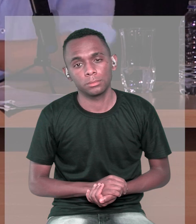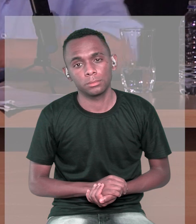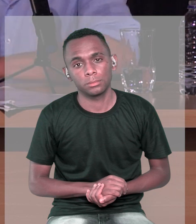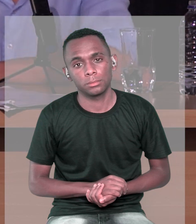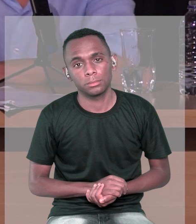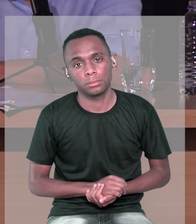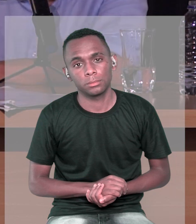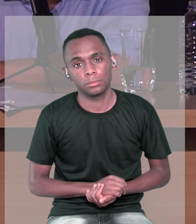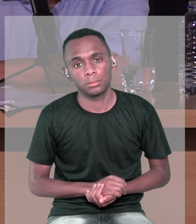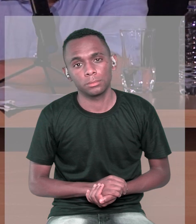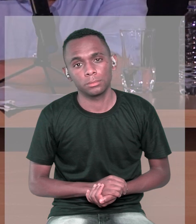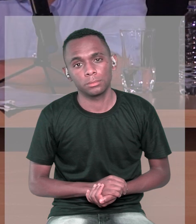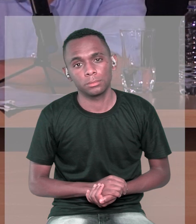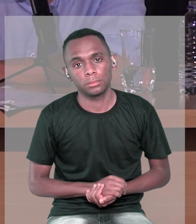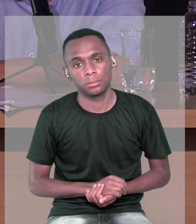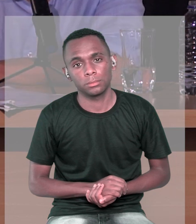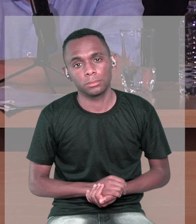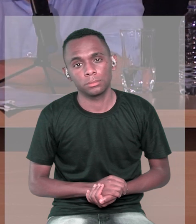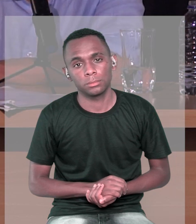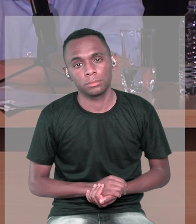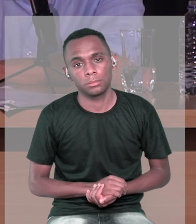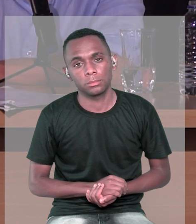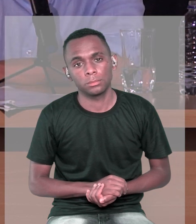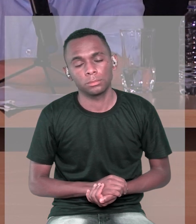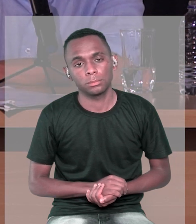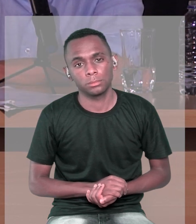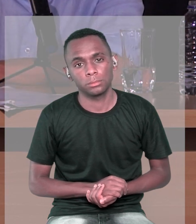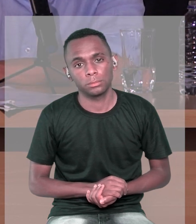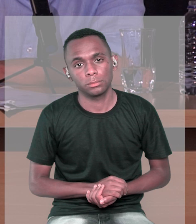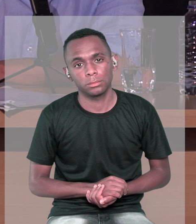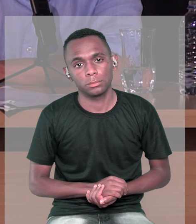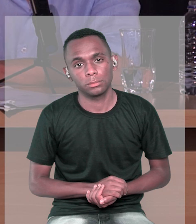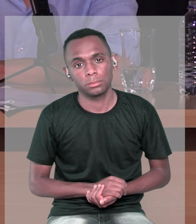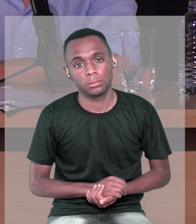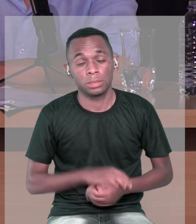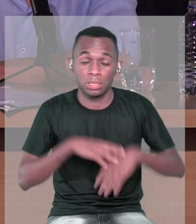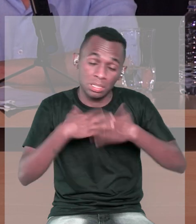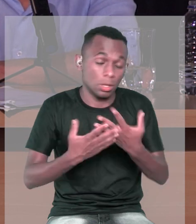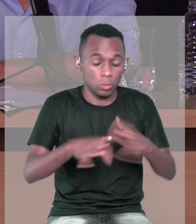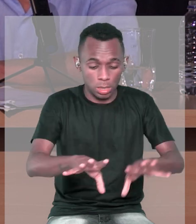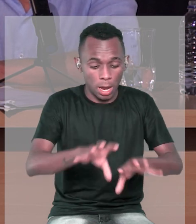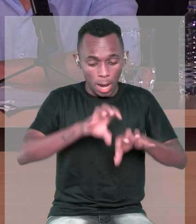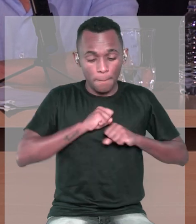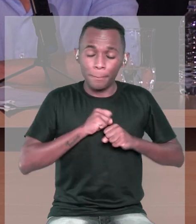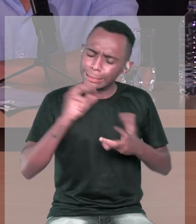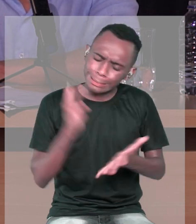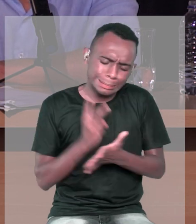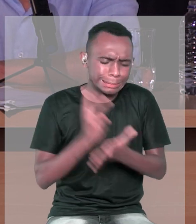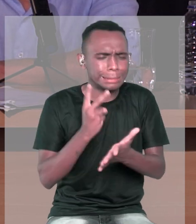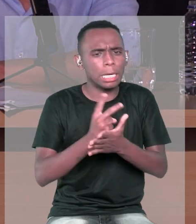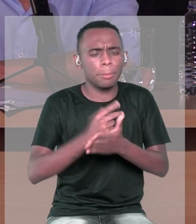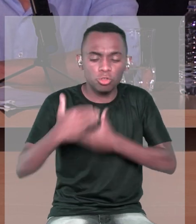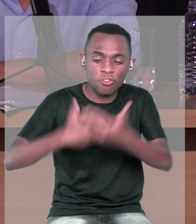devient des habitudes, mais au bon sens du terme. Então, por força de se apropriar o tempo todo no processo